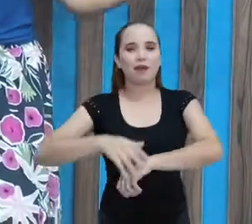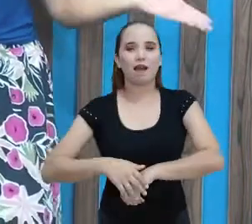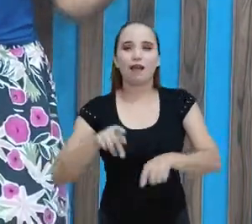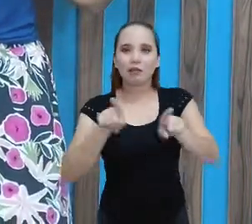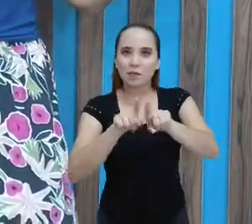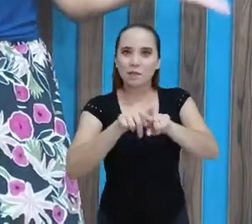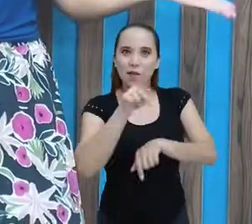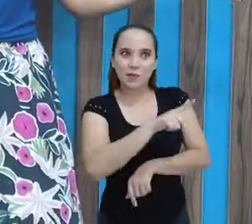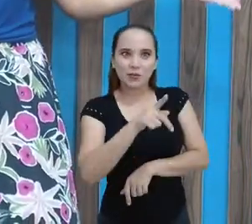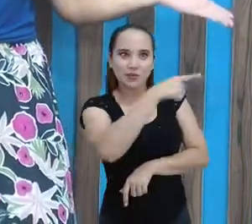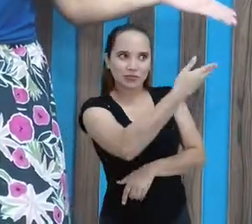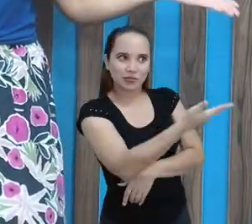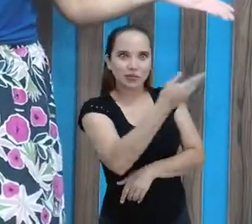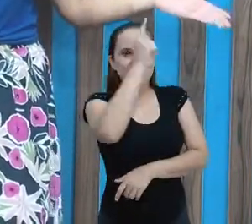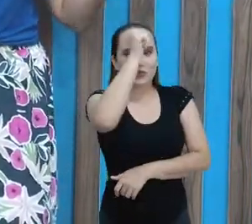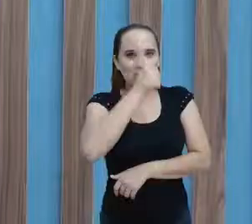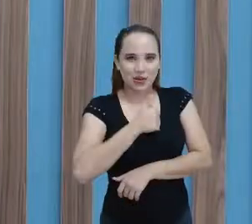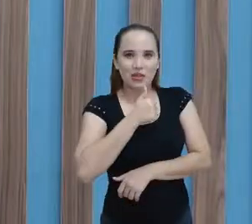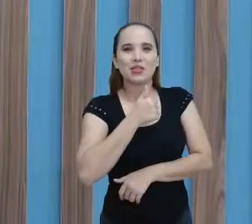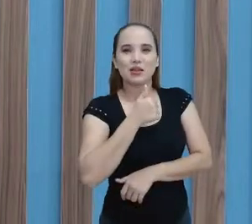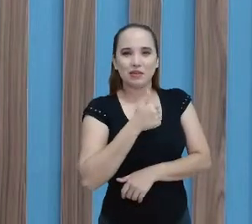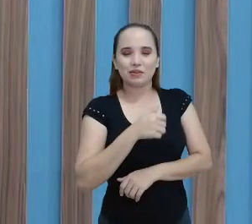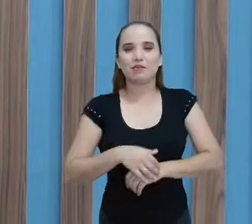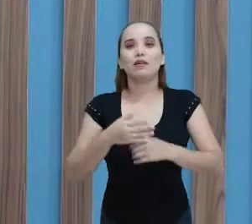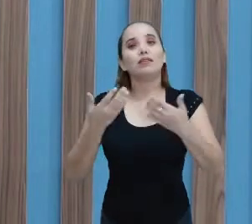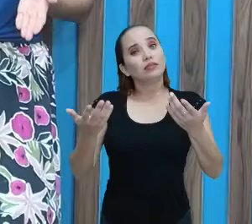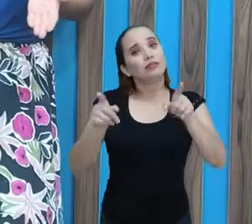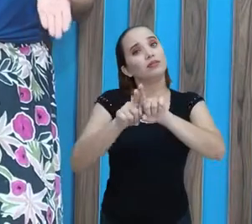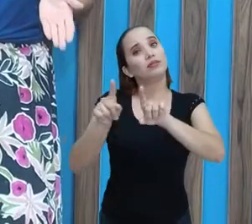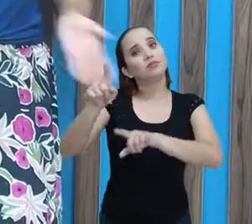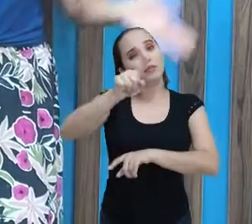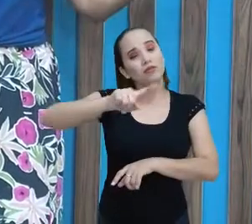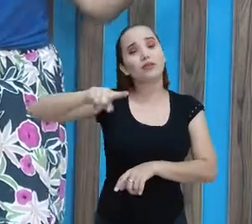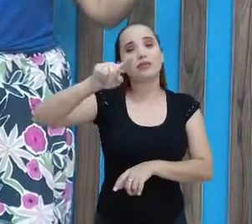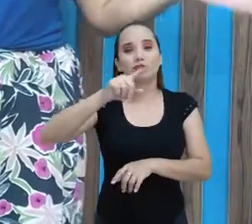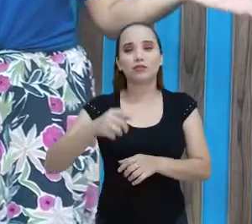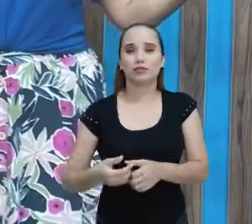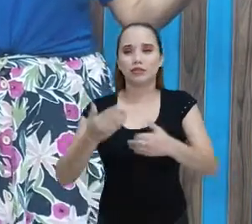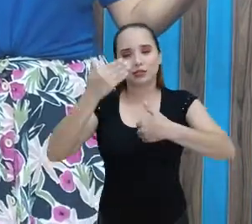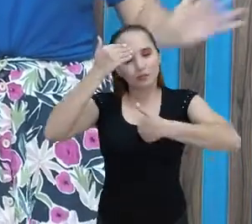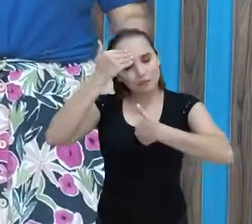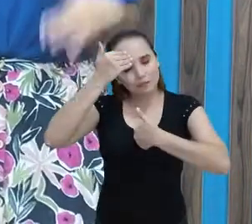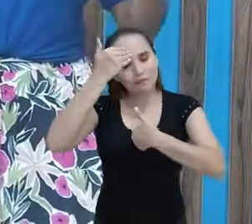Adriana, que veio aqui gentilmente nessa aula. E a vocês, certo?